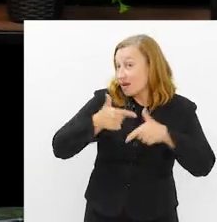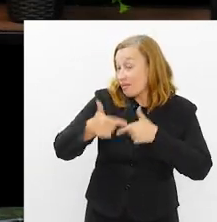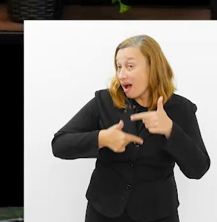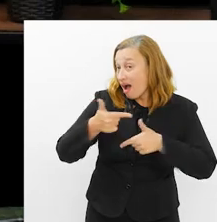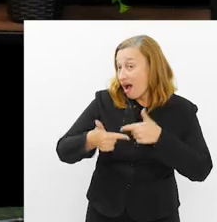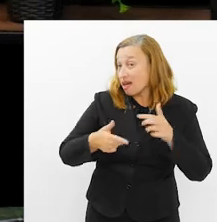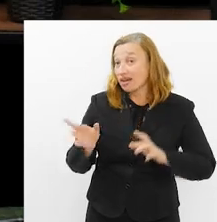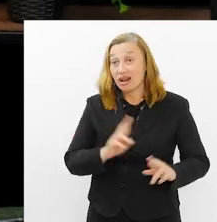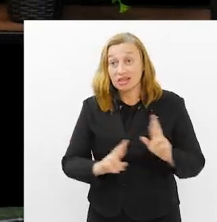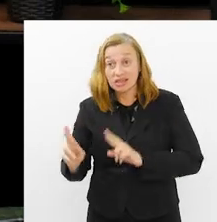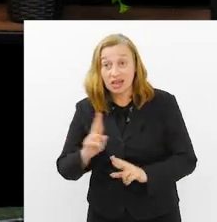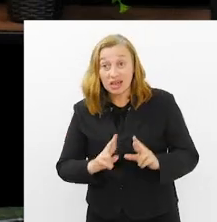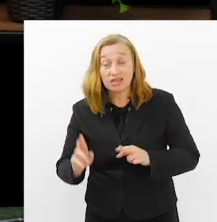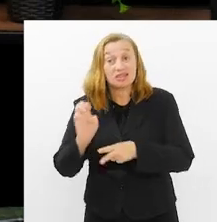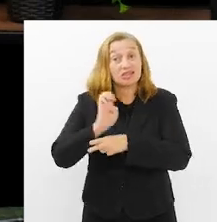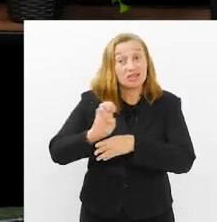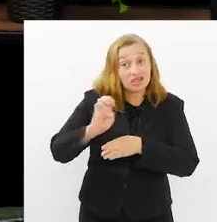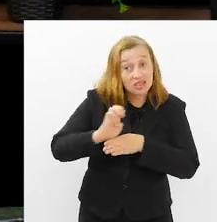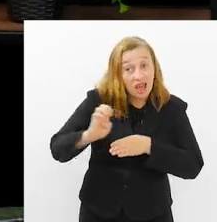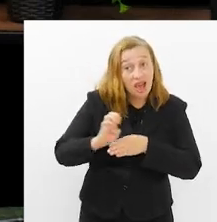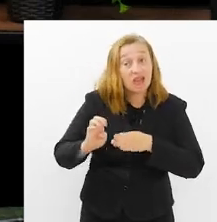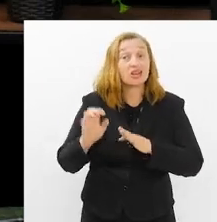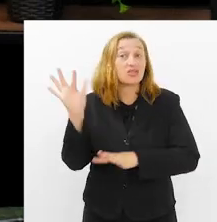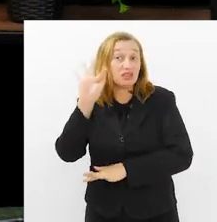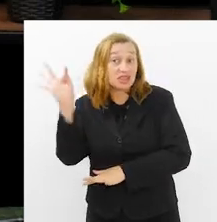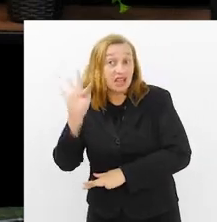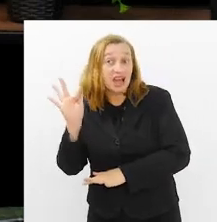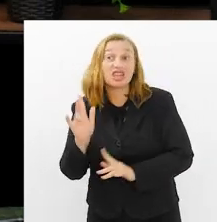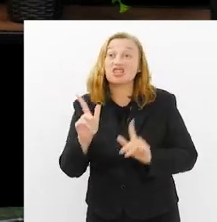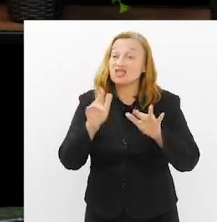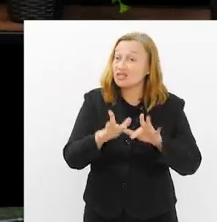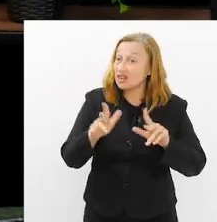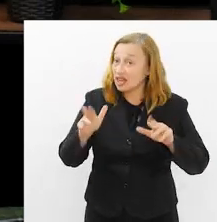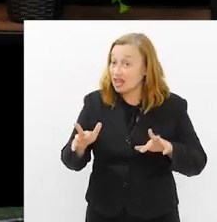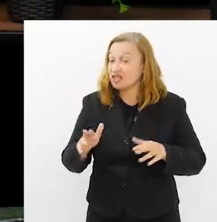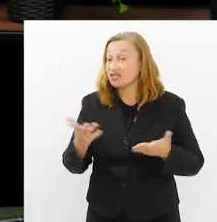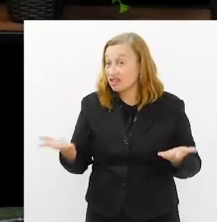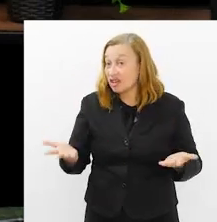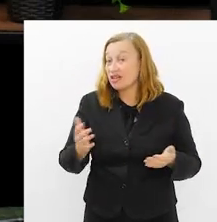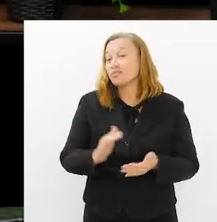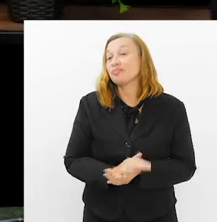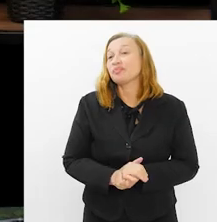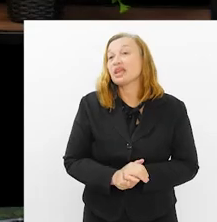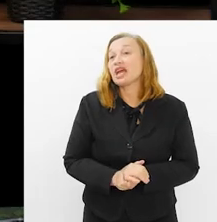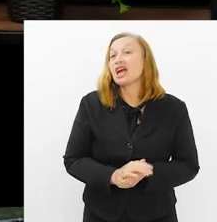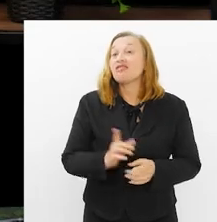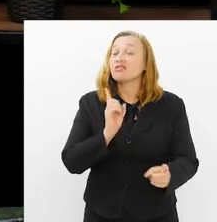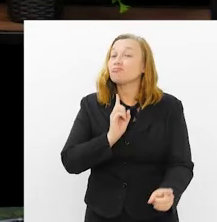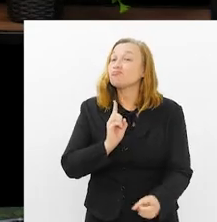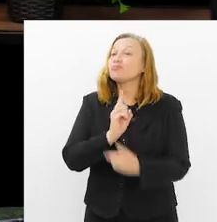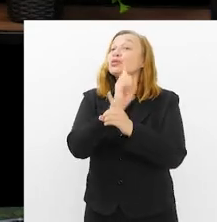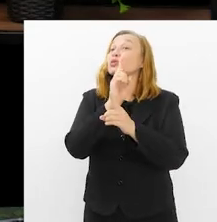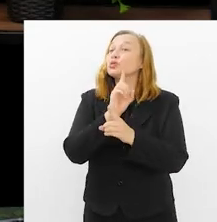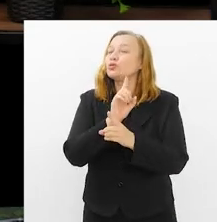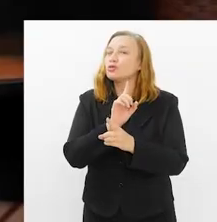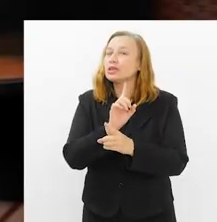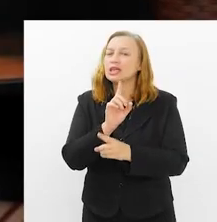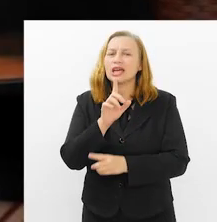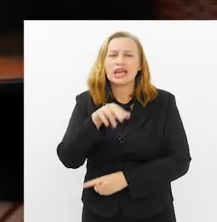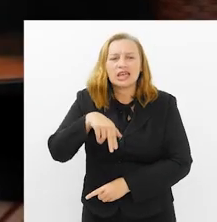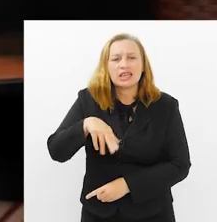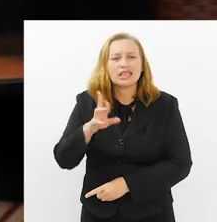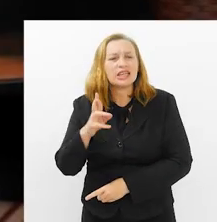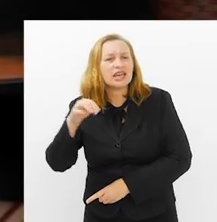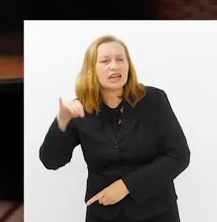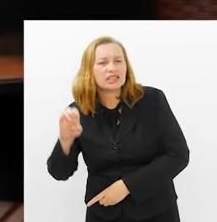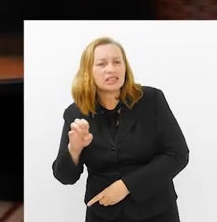relações de trabalho, de estágio, relações em universidade, que já é diferente da relação escolar. Falando em